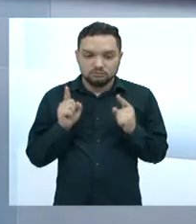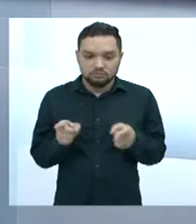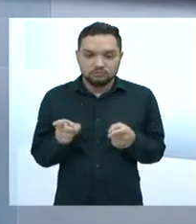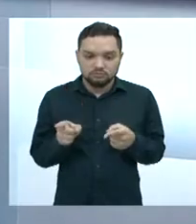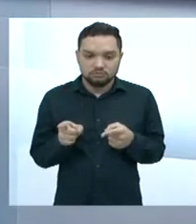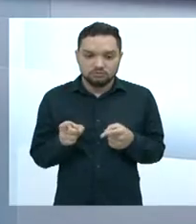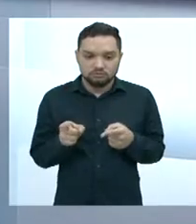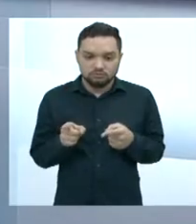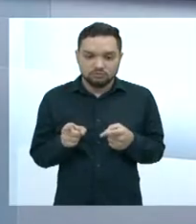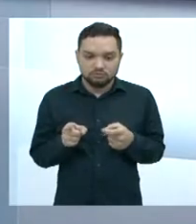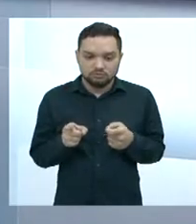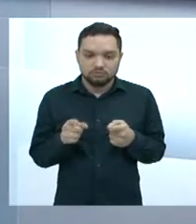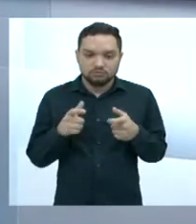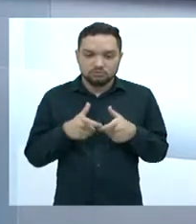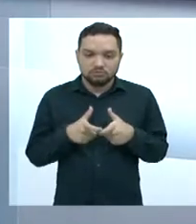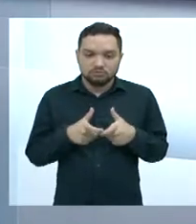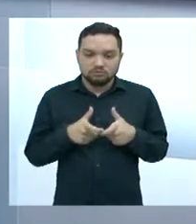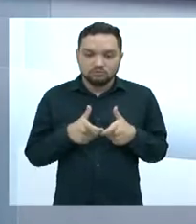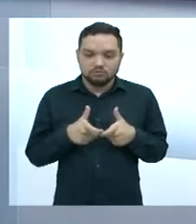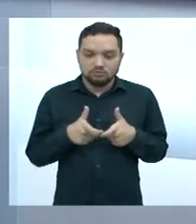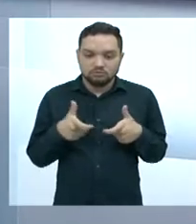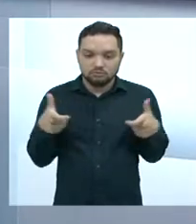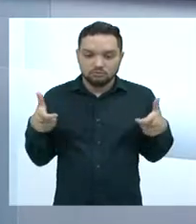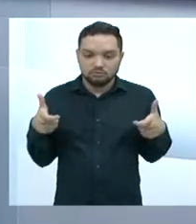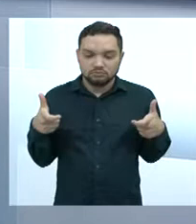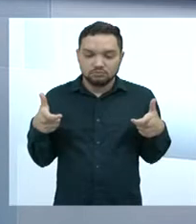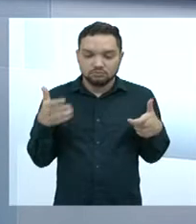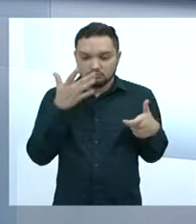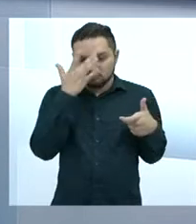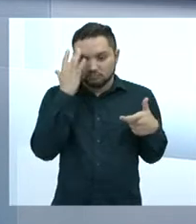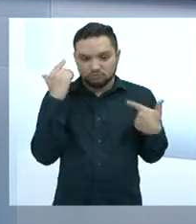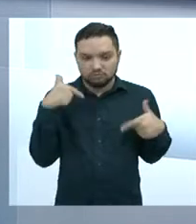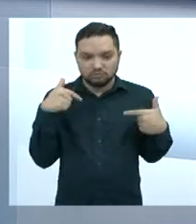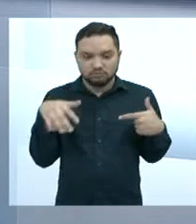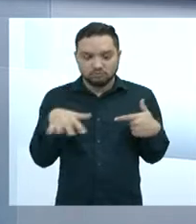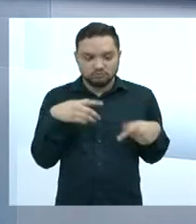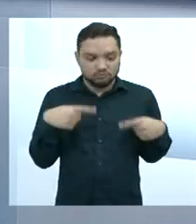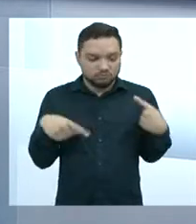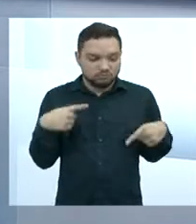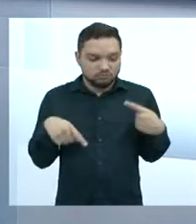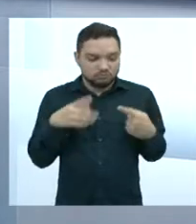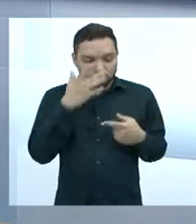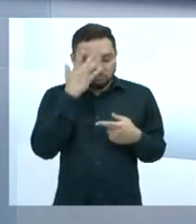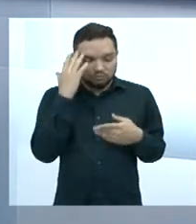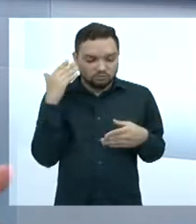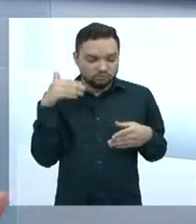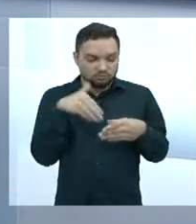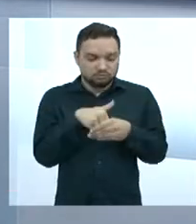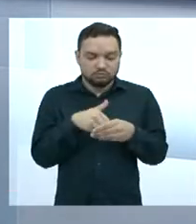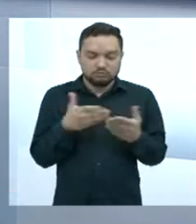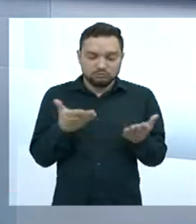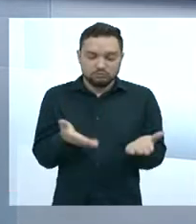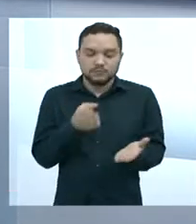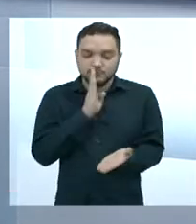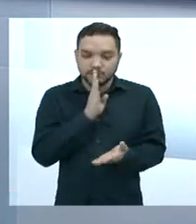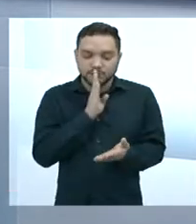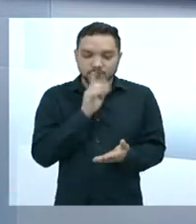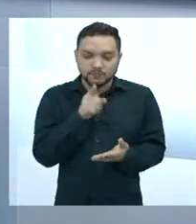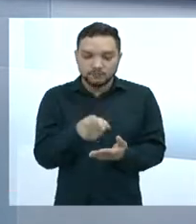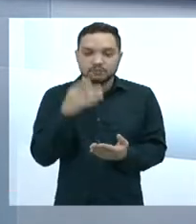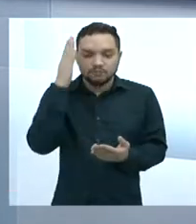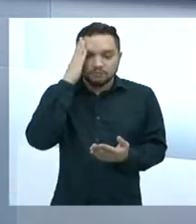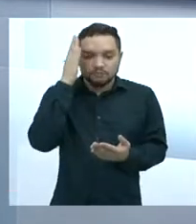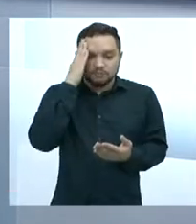que a maioria dos agentes políticos da cidade e os eleitores do senhor, os demais eleitores que o conhecem, sabem que o senhor